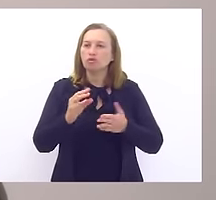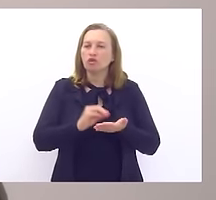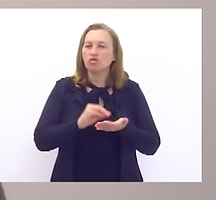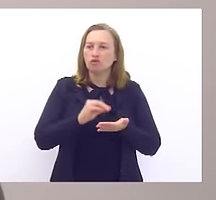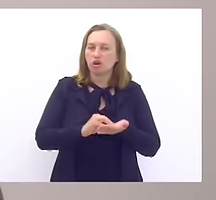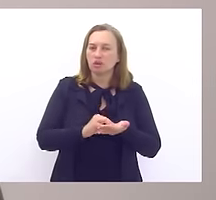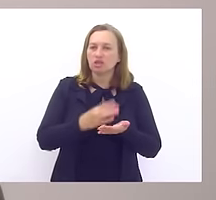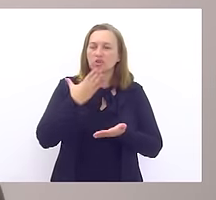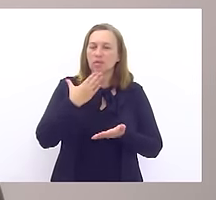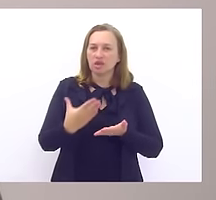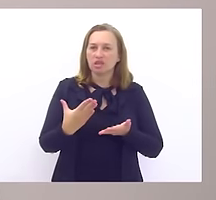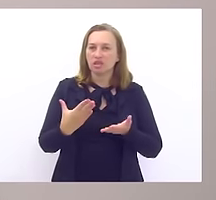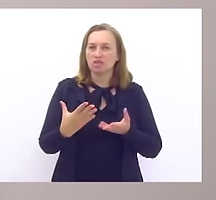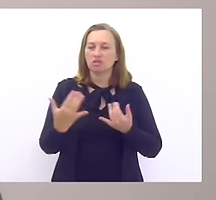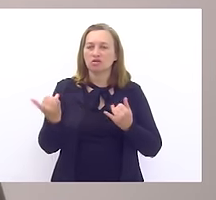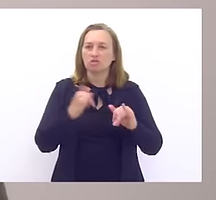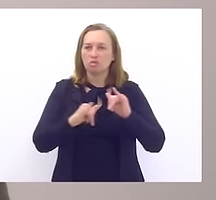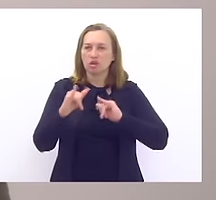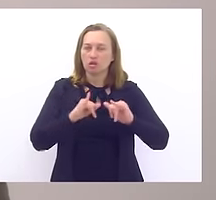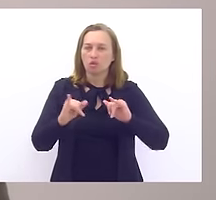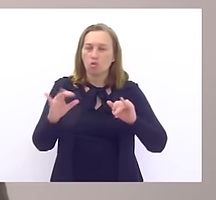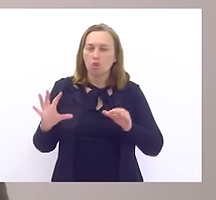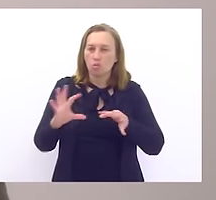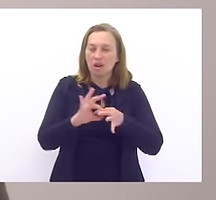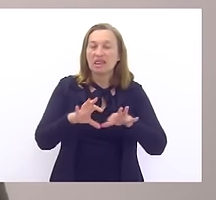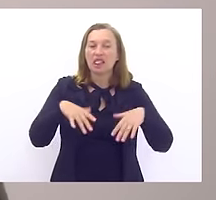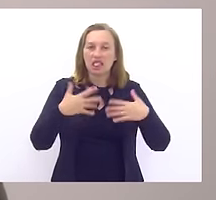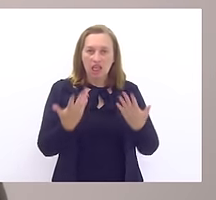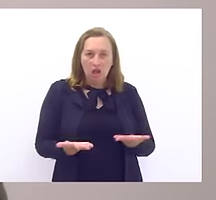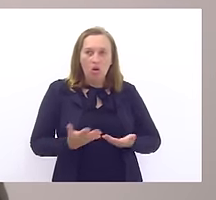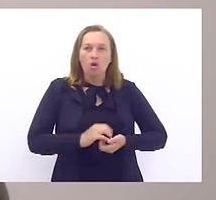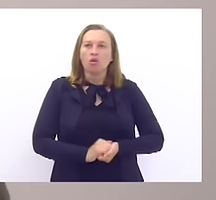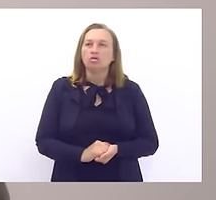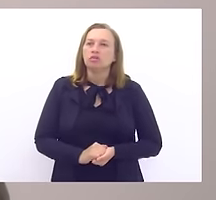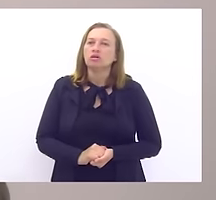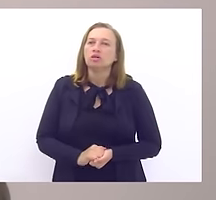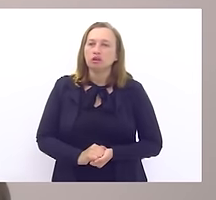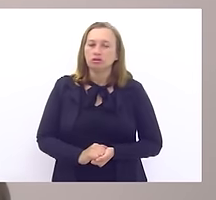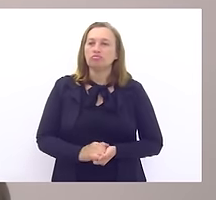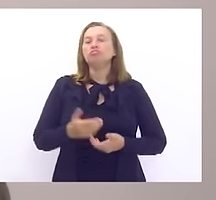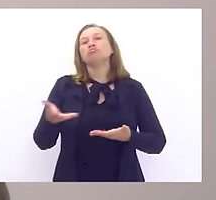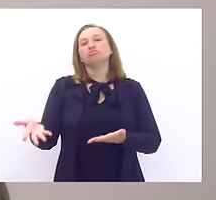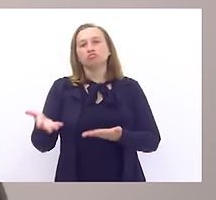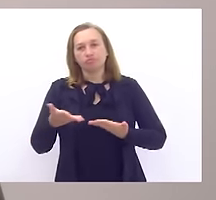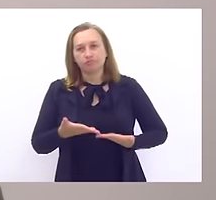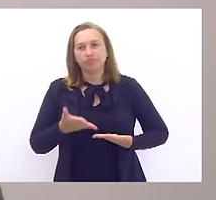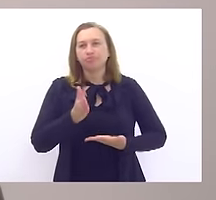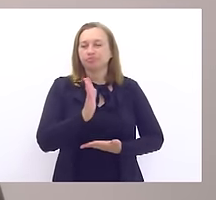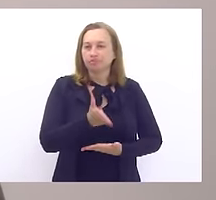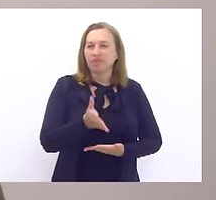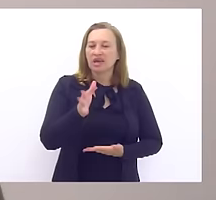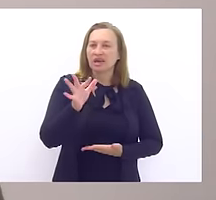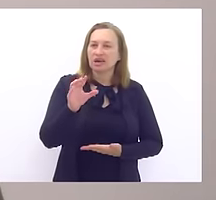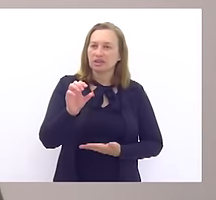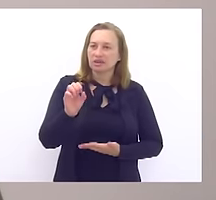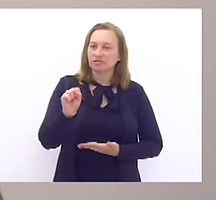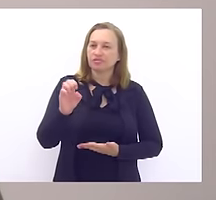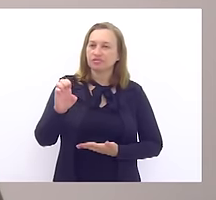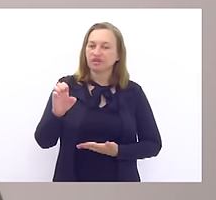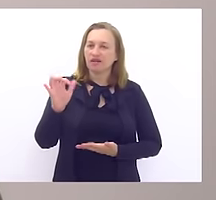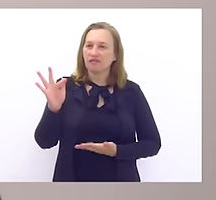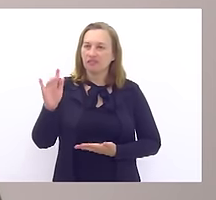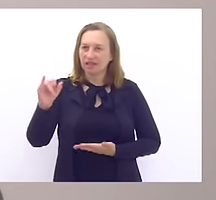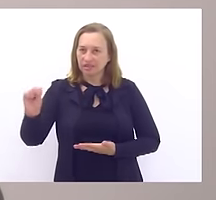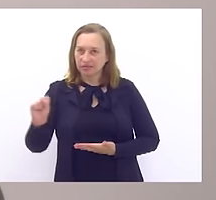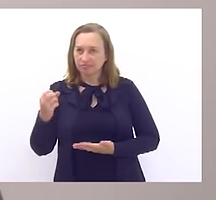que não foi completo então assim a gente fez até o convite a você faz que se fizesse presente